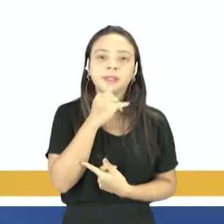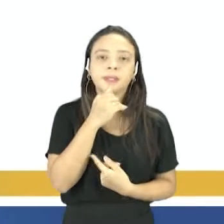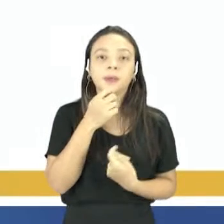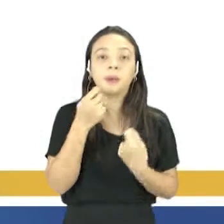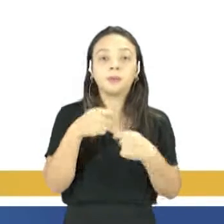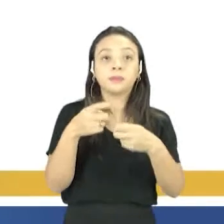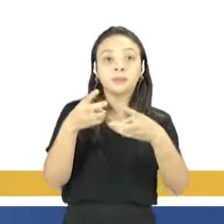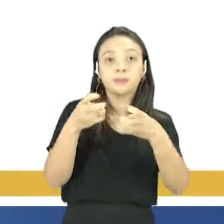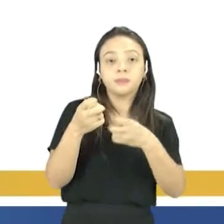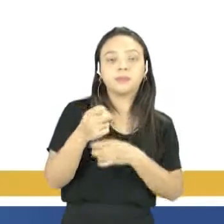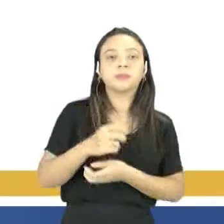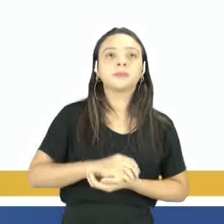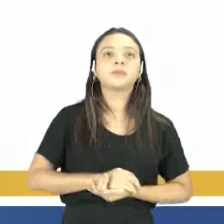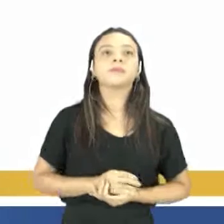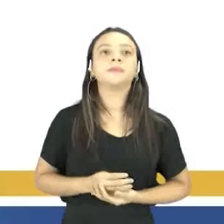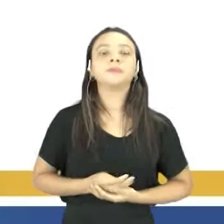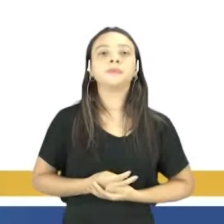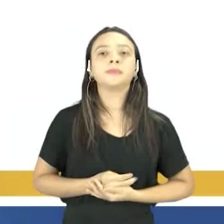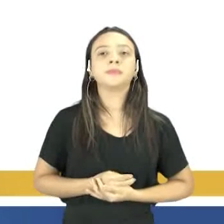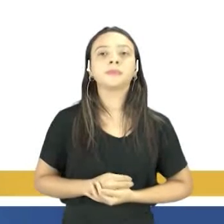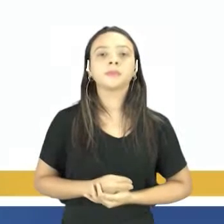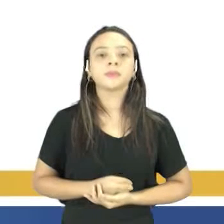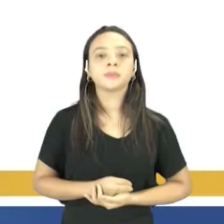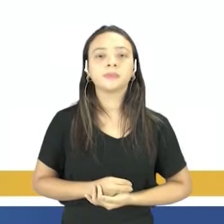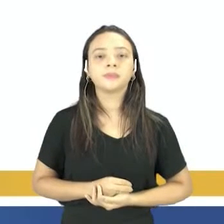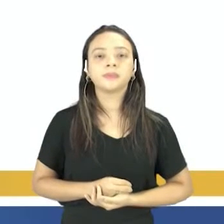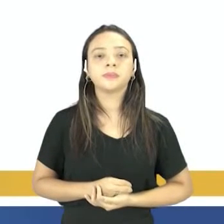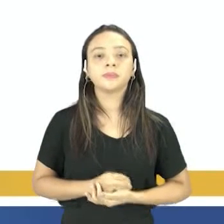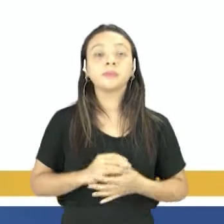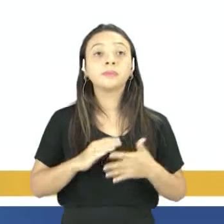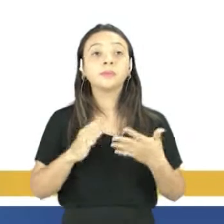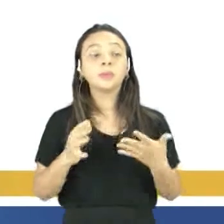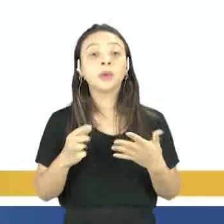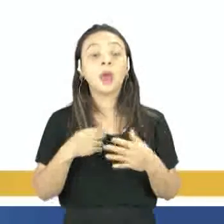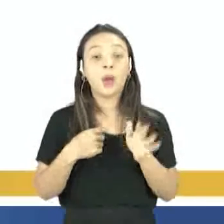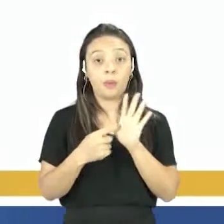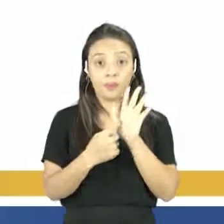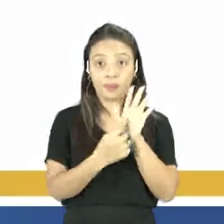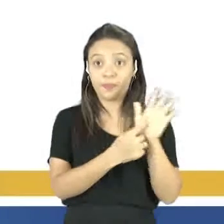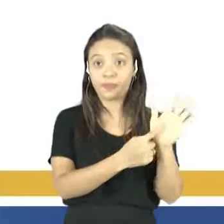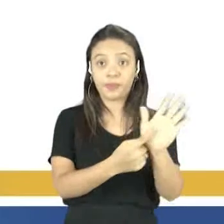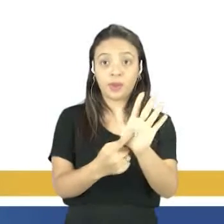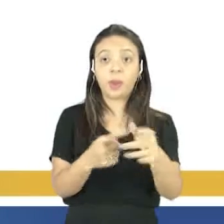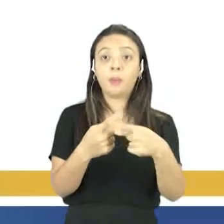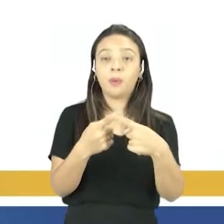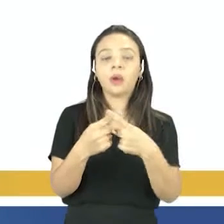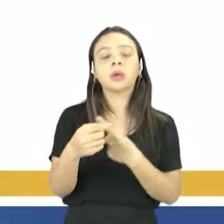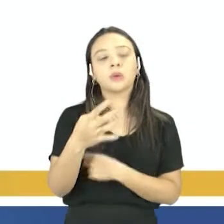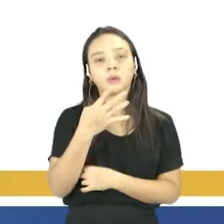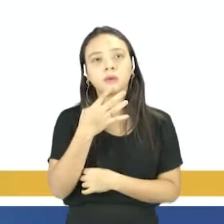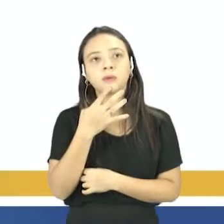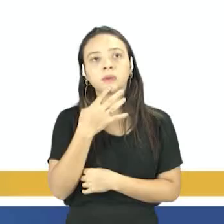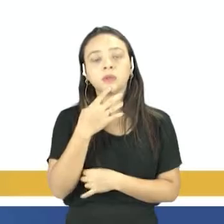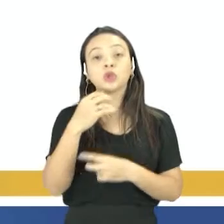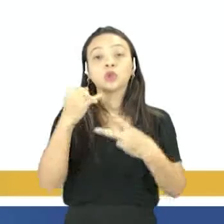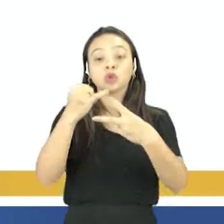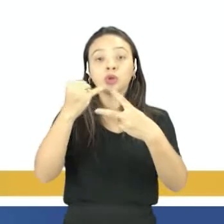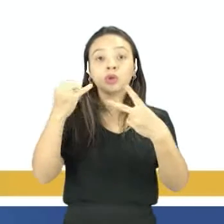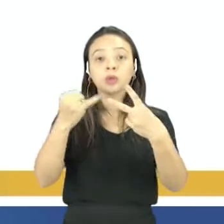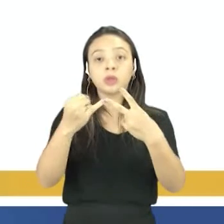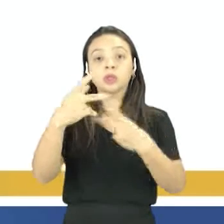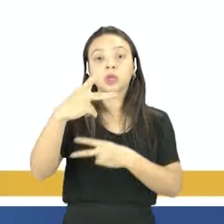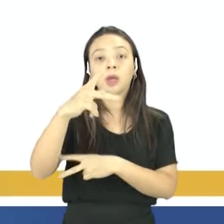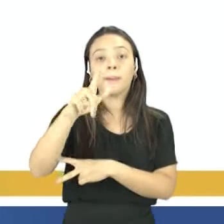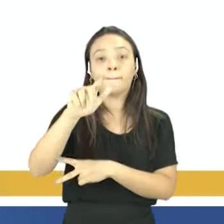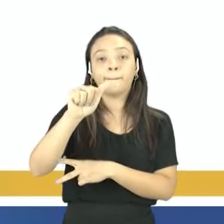eu tenho o tetraedro e aqui eu tenho o octaedro. Eu coloquei isso daqui porque eles são conhecidos como poliedros de Platão,